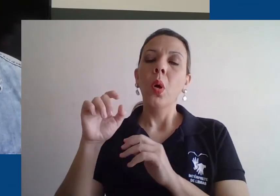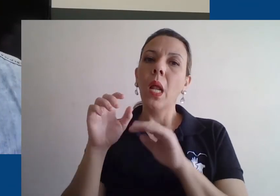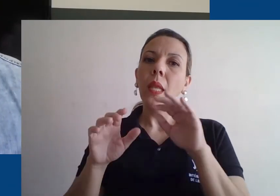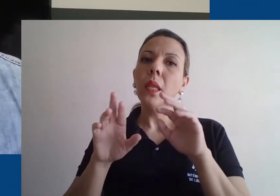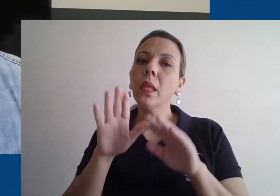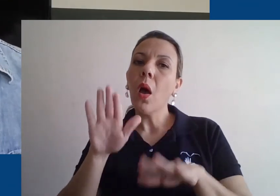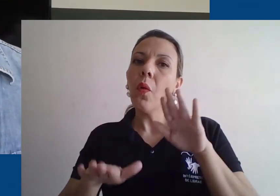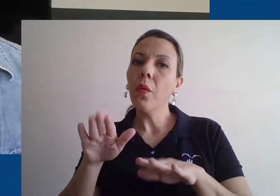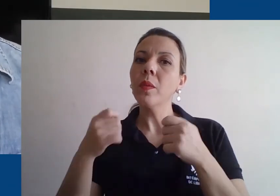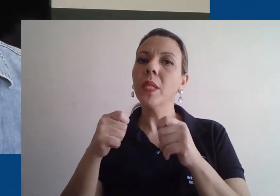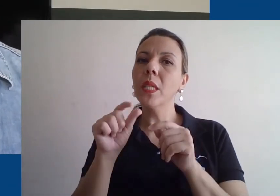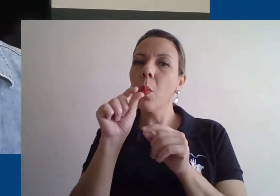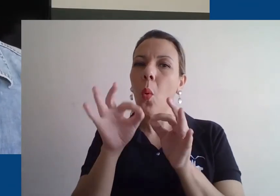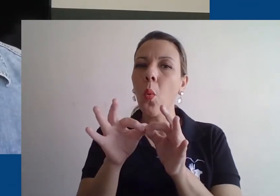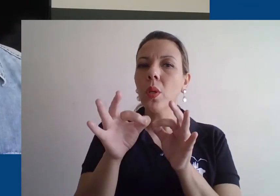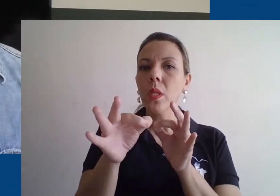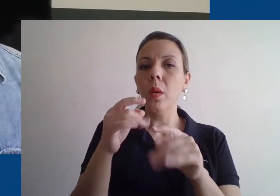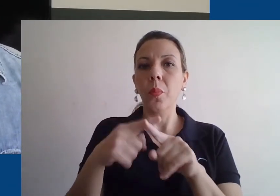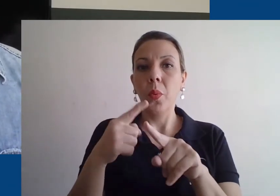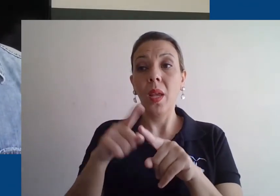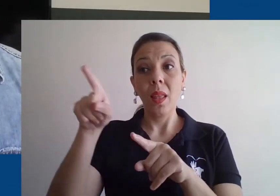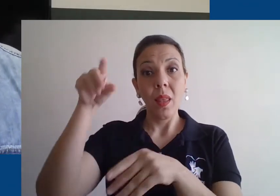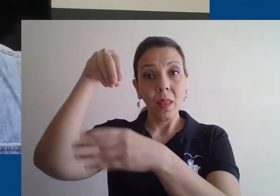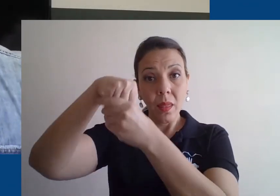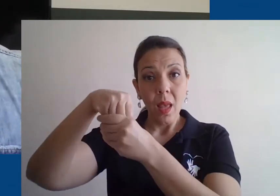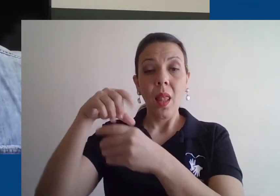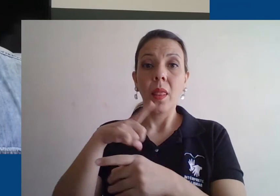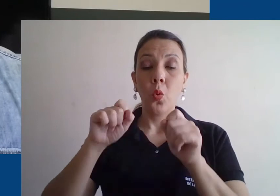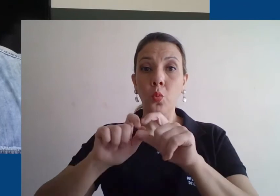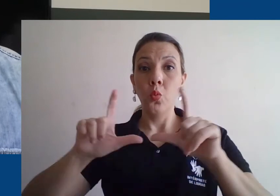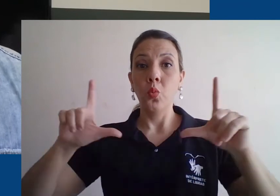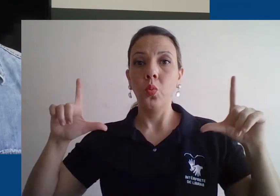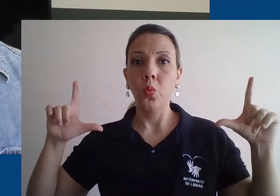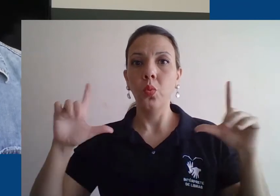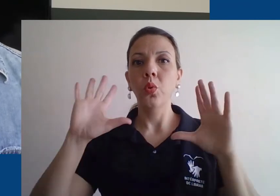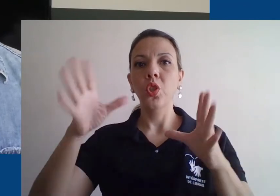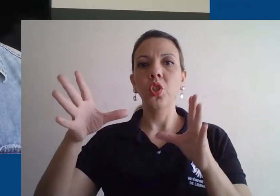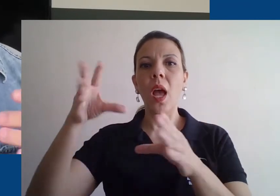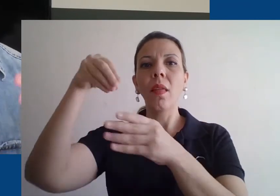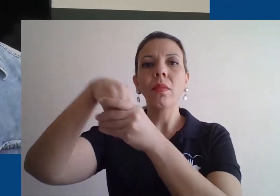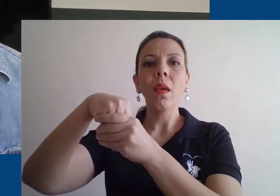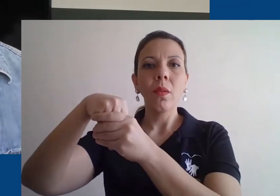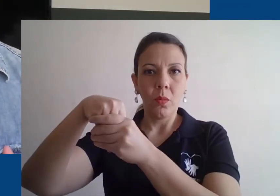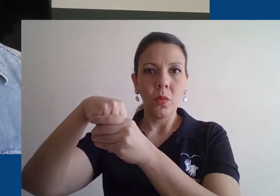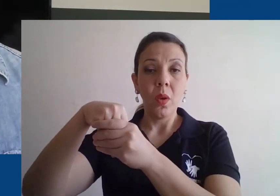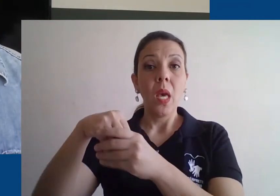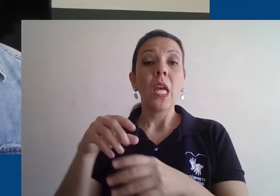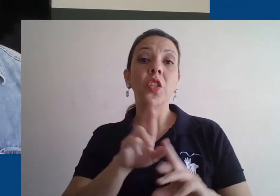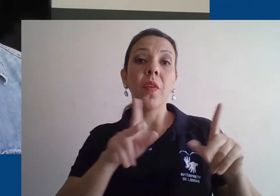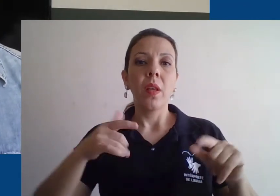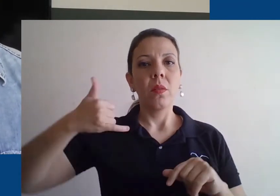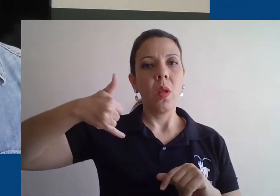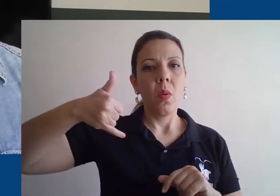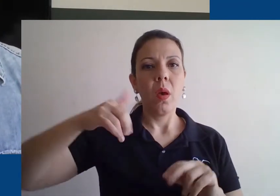na lente normalmente. Então talvez você tenha que deixar ela um pouquinho mais longe do que deixaria o celular ou o notebook, para conseguir o mesmo enquadramento que